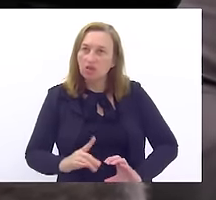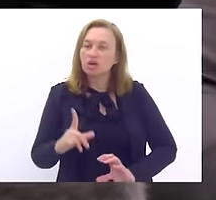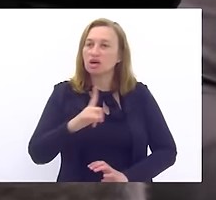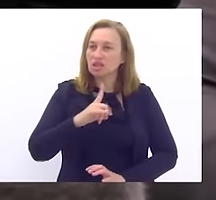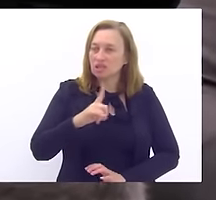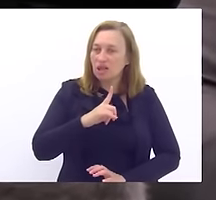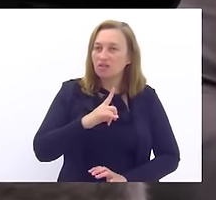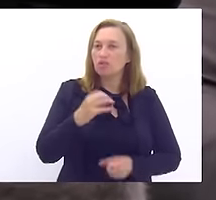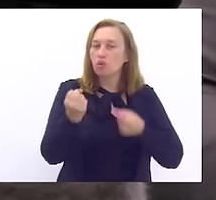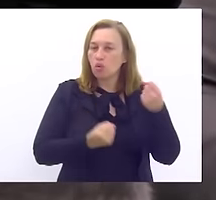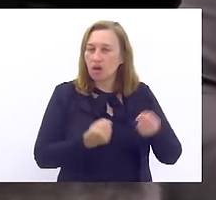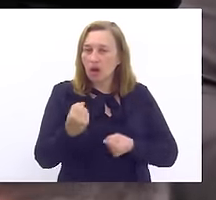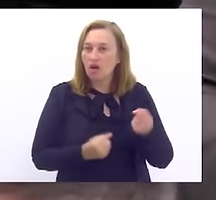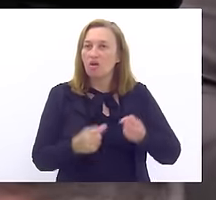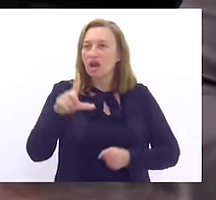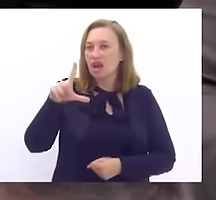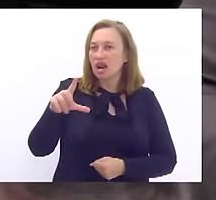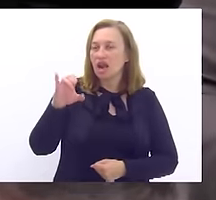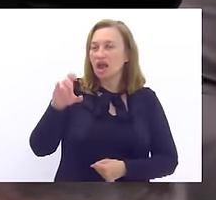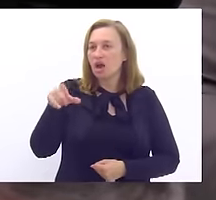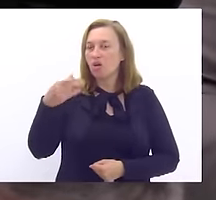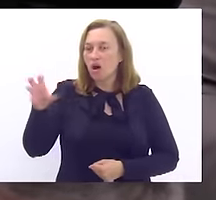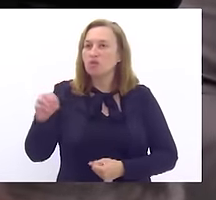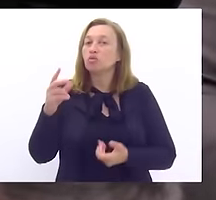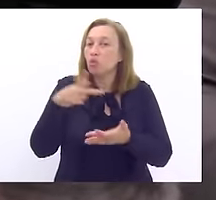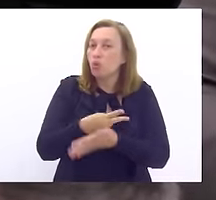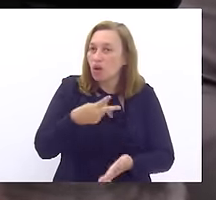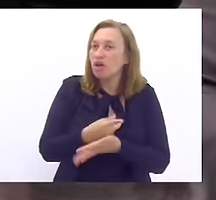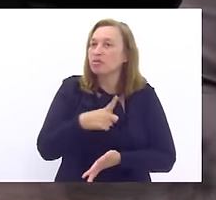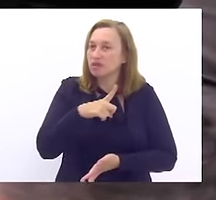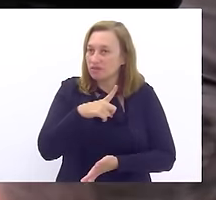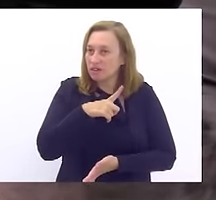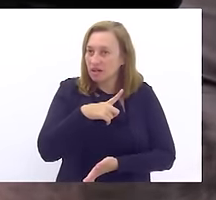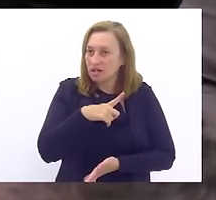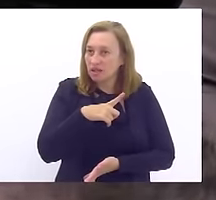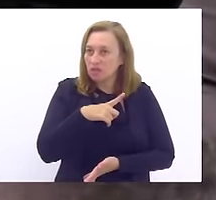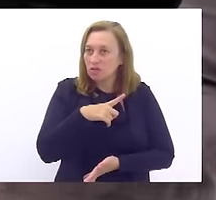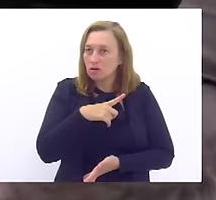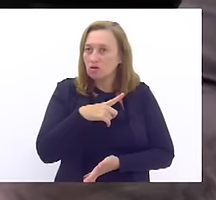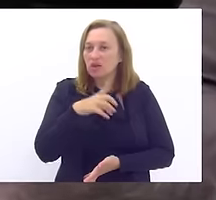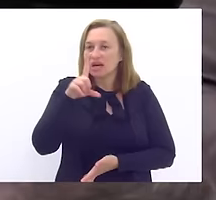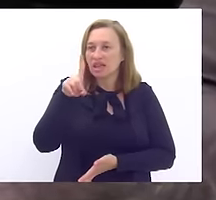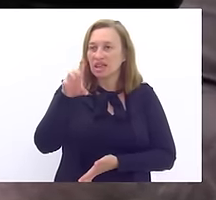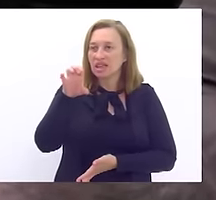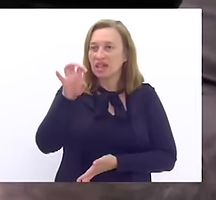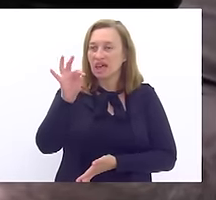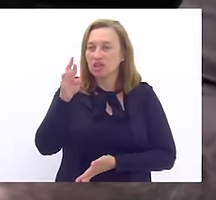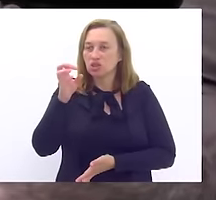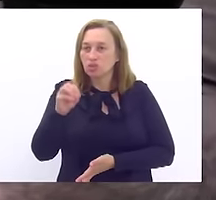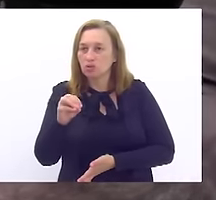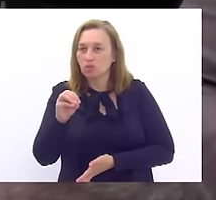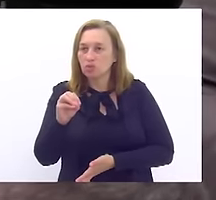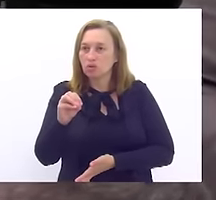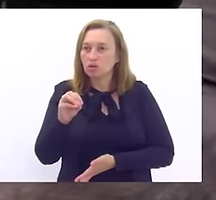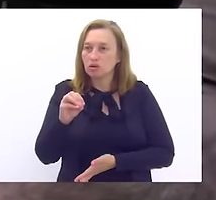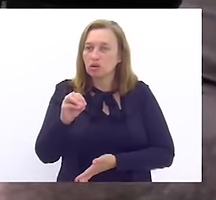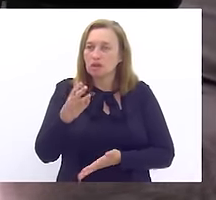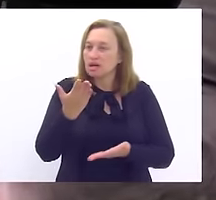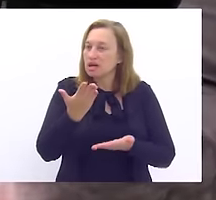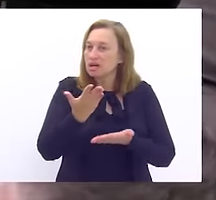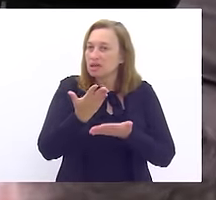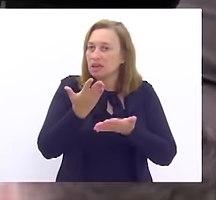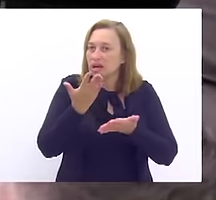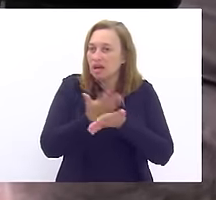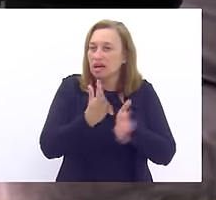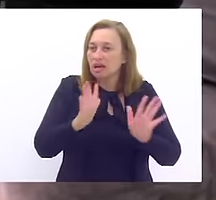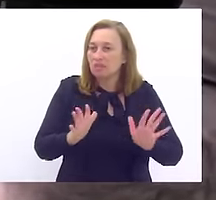o bem leiloado e com alguma irregularidade a determinação do Detro é que seja desfeito o negócio jurídico